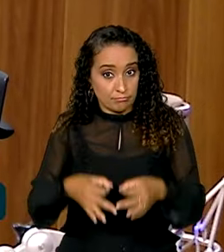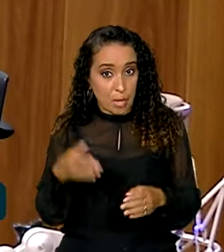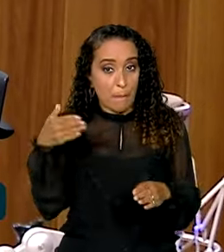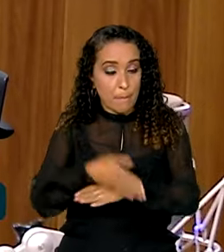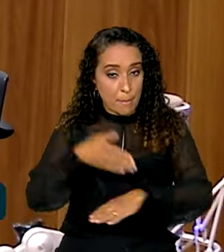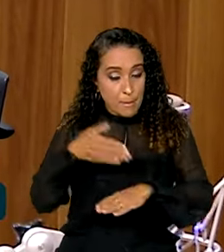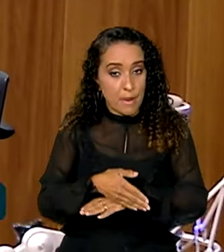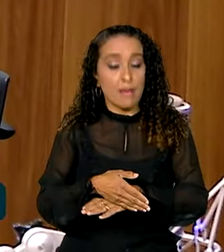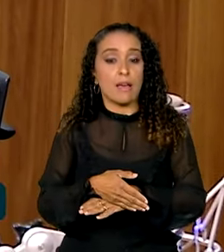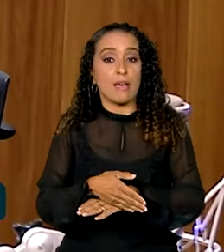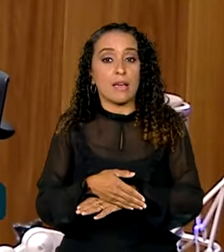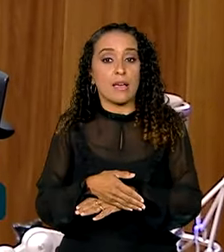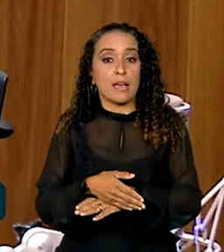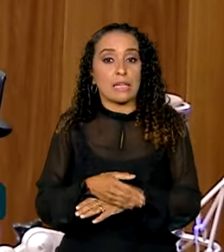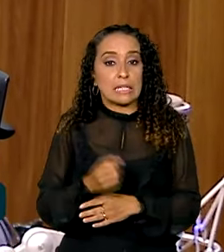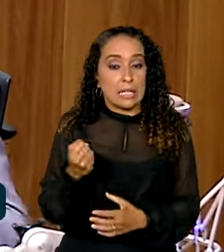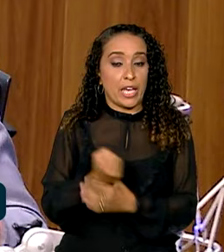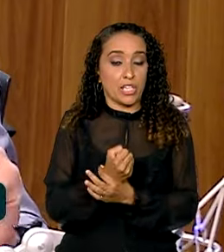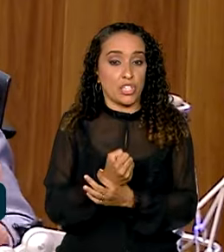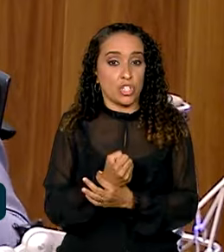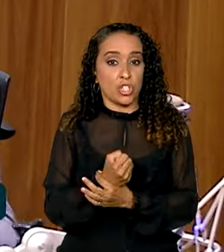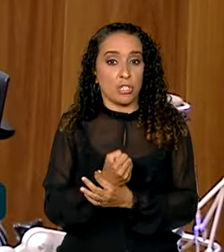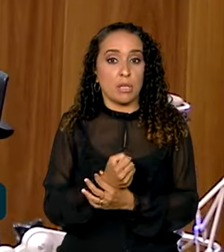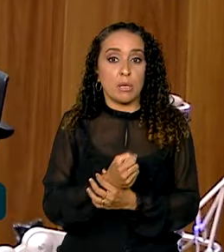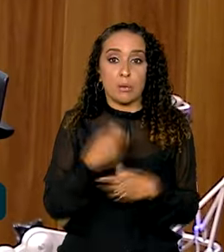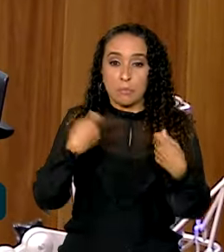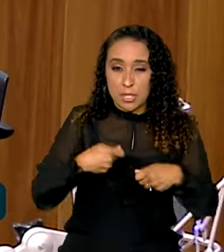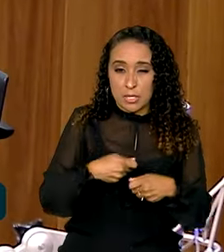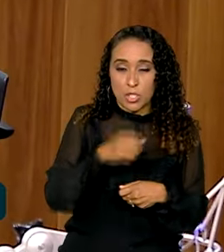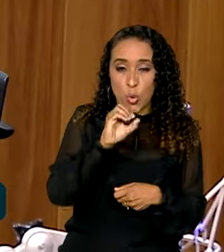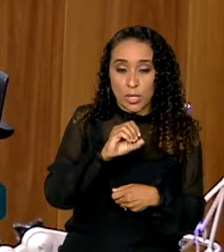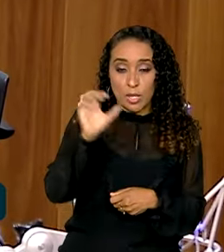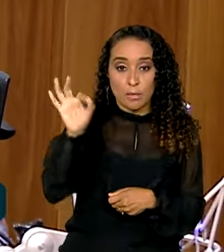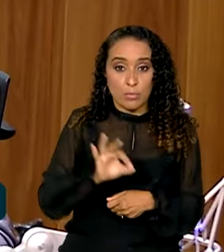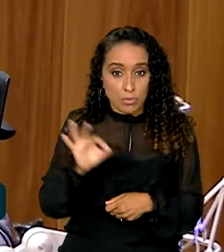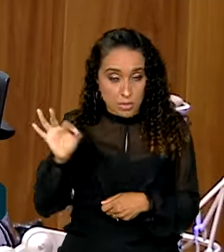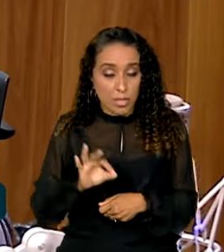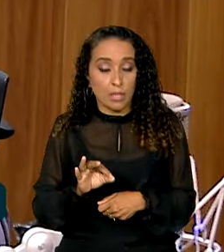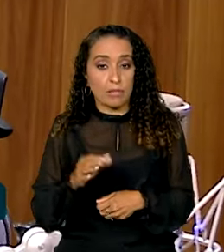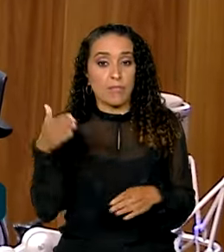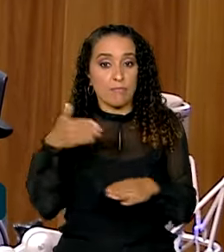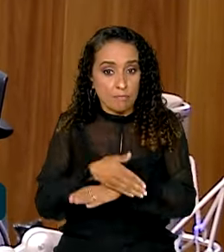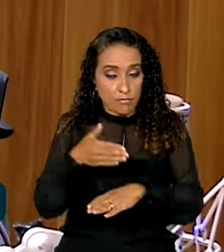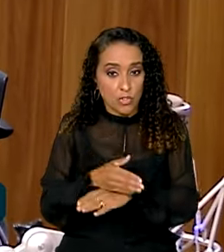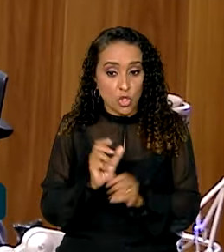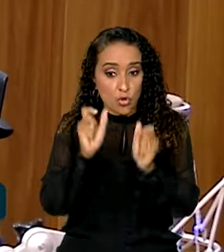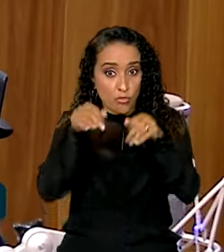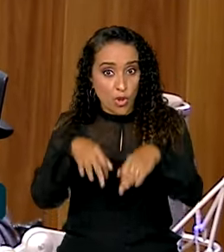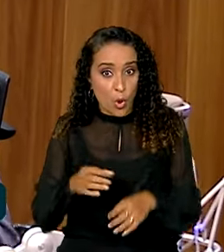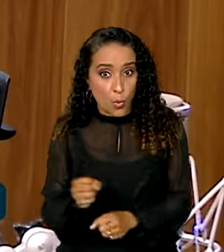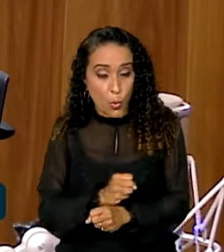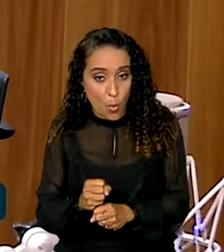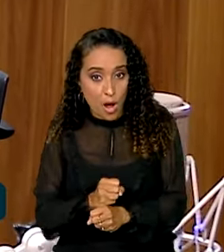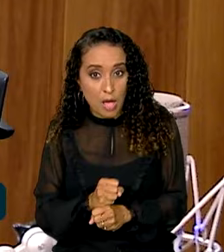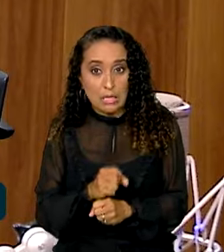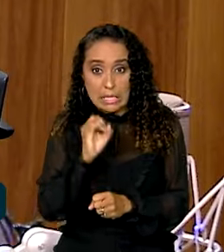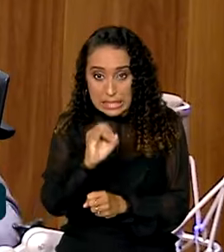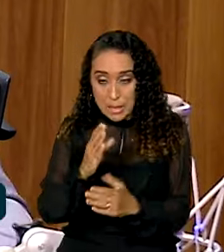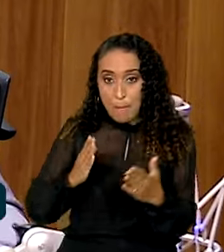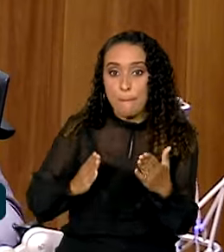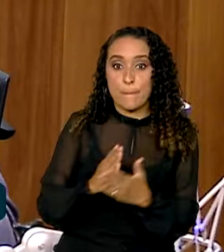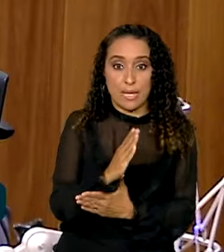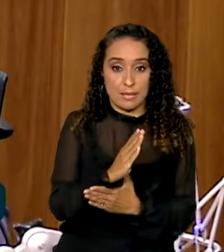na escola. Okay. Né? A frequência média tem que ser 80%. E ao final do ano, ele sendo